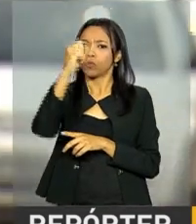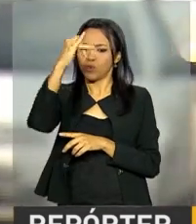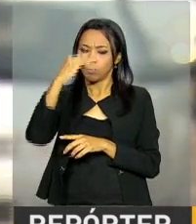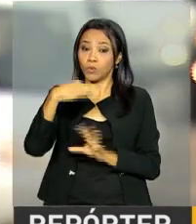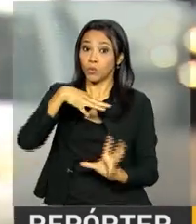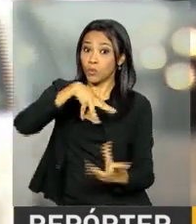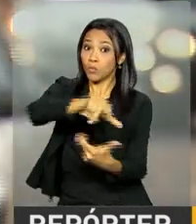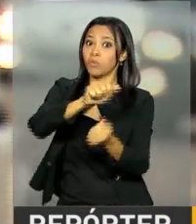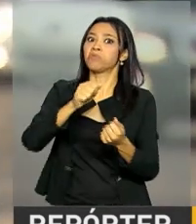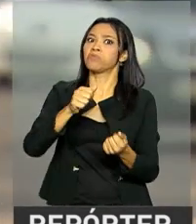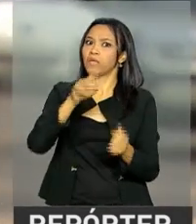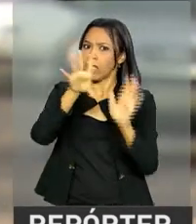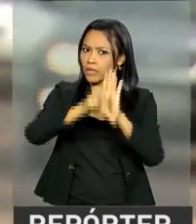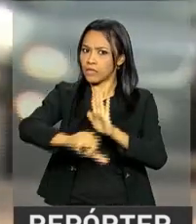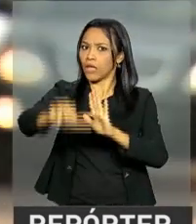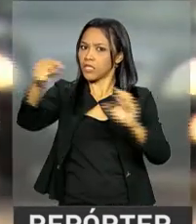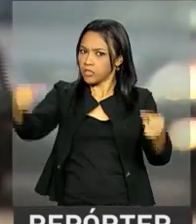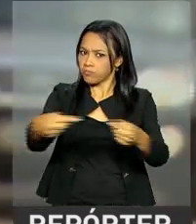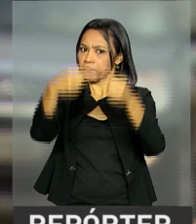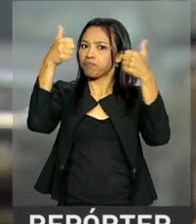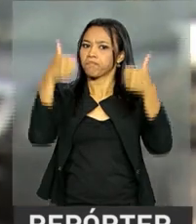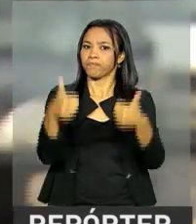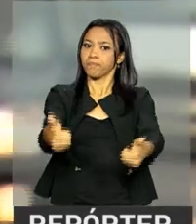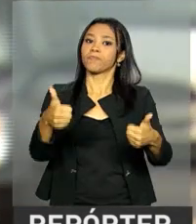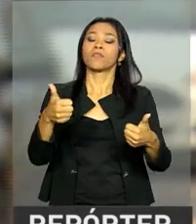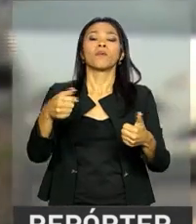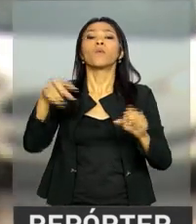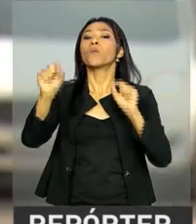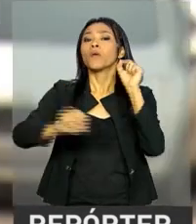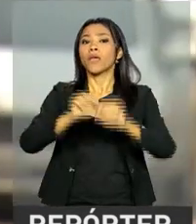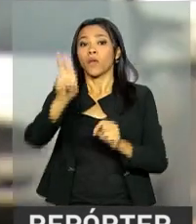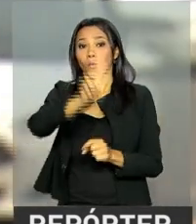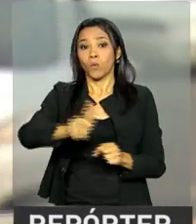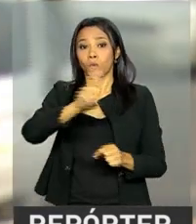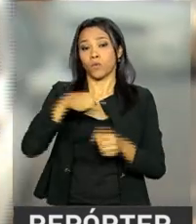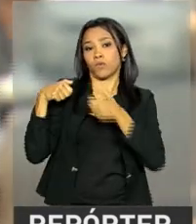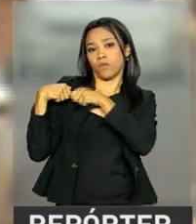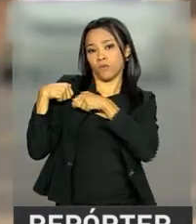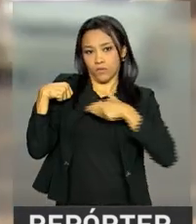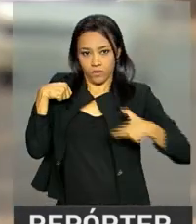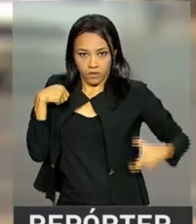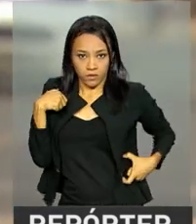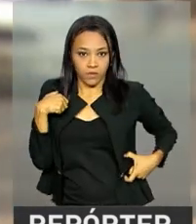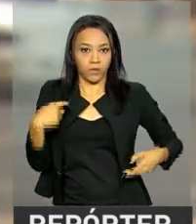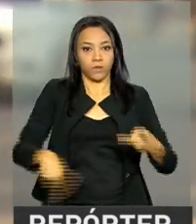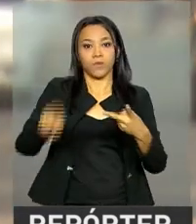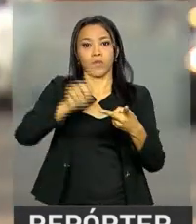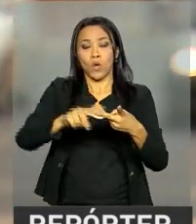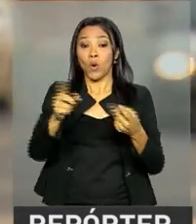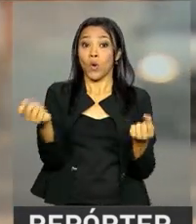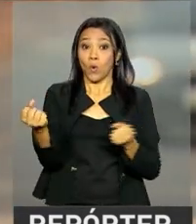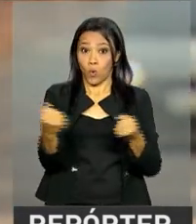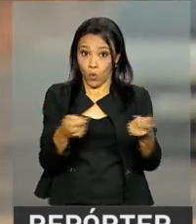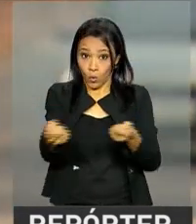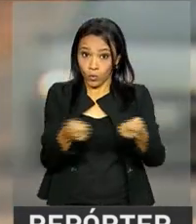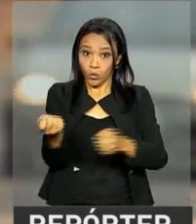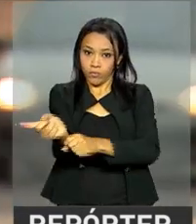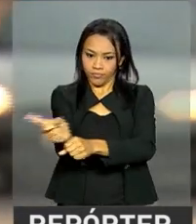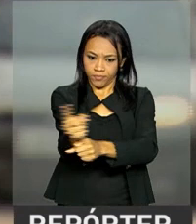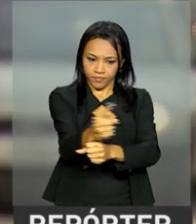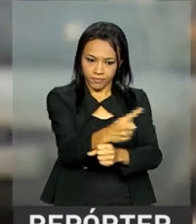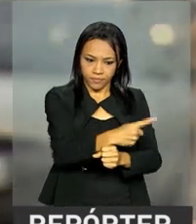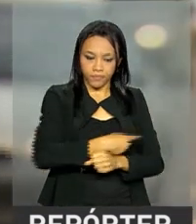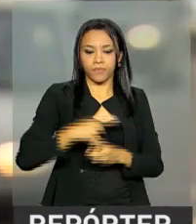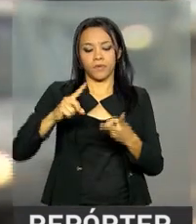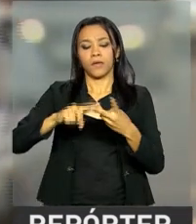adequadas no trânsito entre essas normas estão o uso do cinto de segurança o controle de velocidade a proibição do